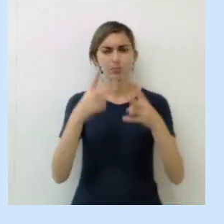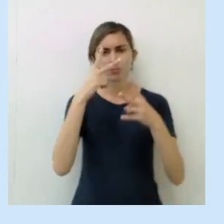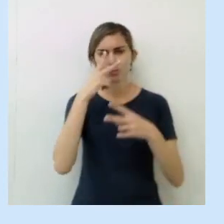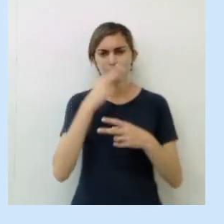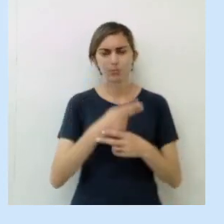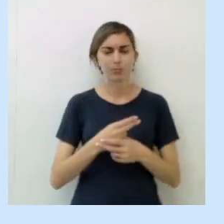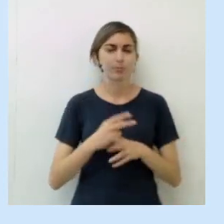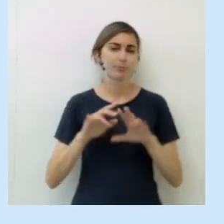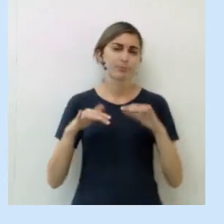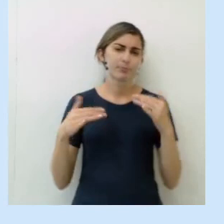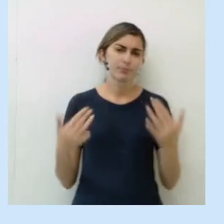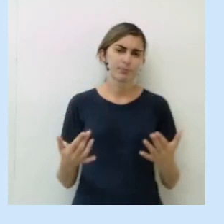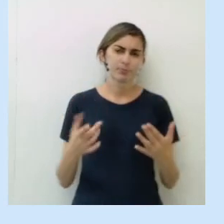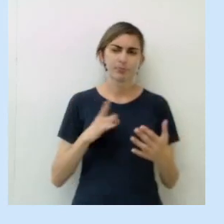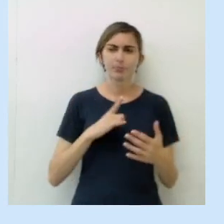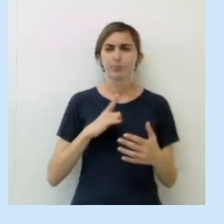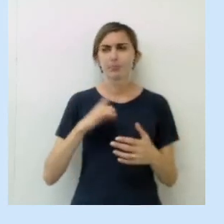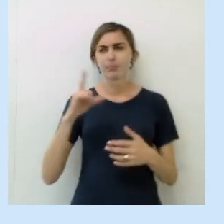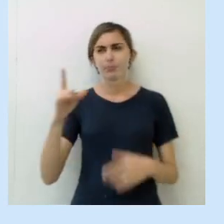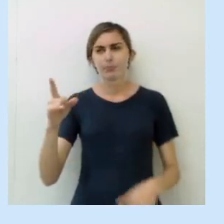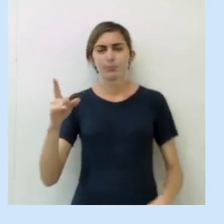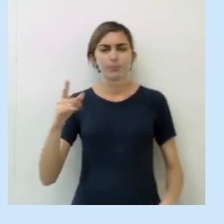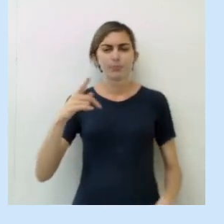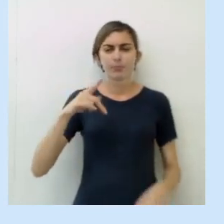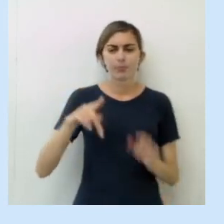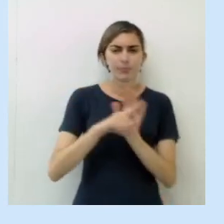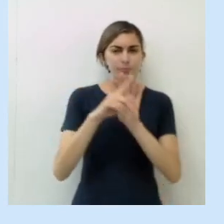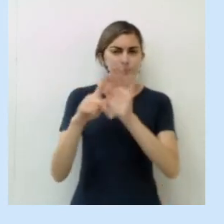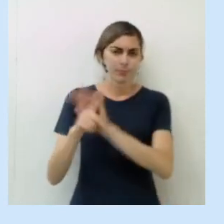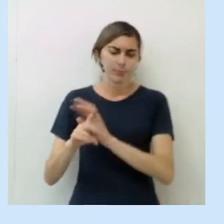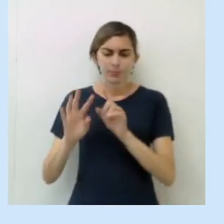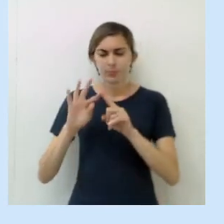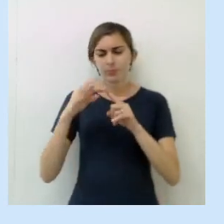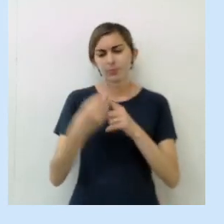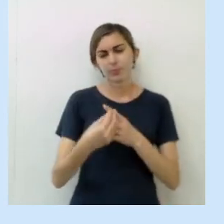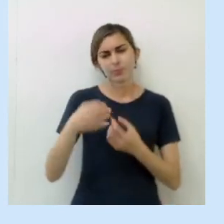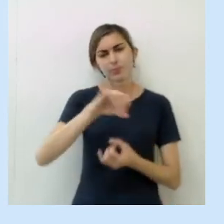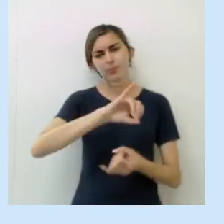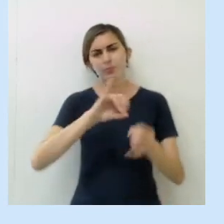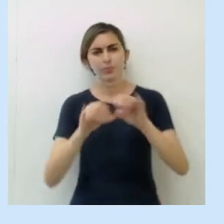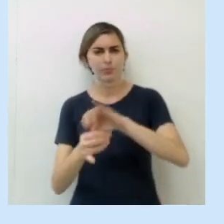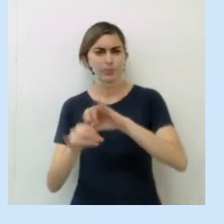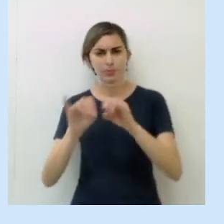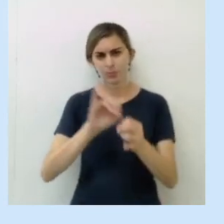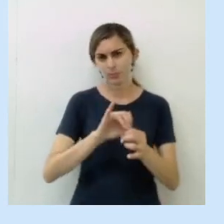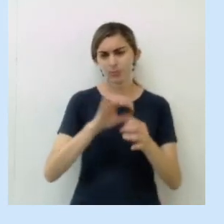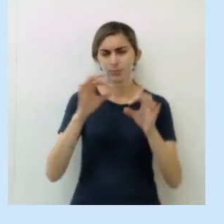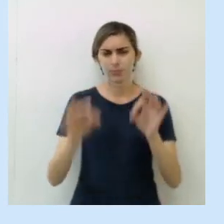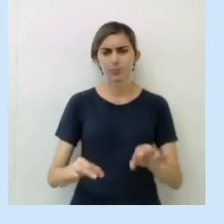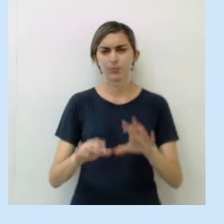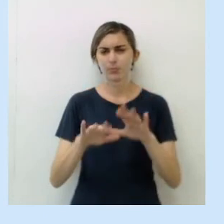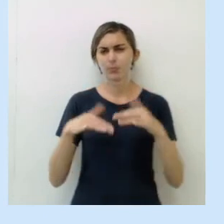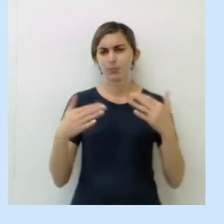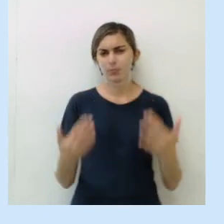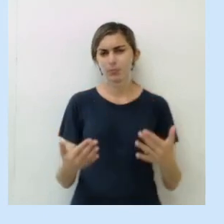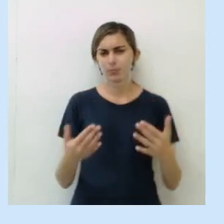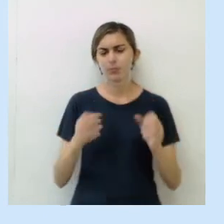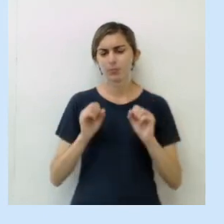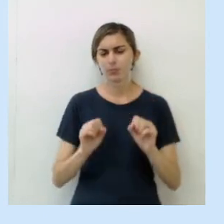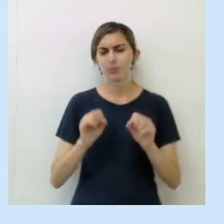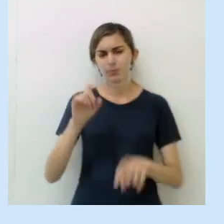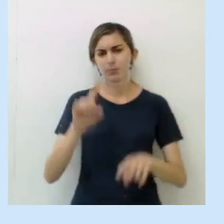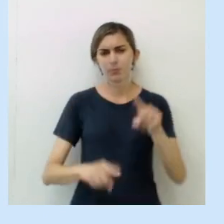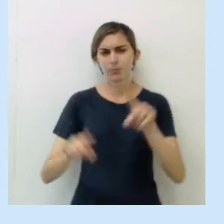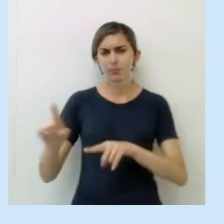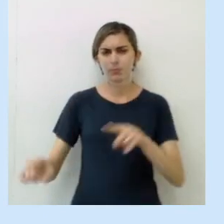certo? Aí entra aquela questão das propriedades físico-químicas desse composto, certo? Então, pode